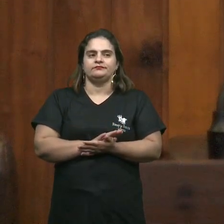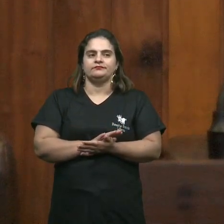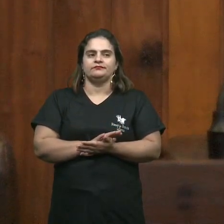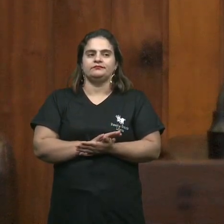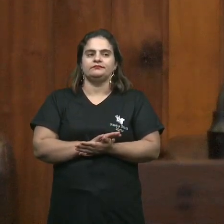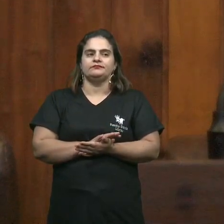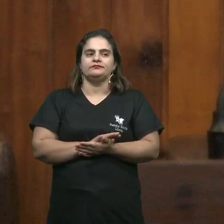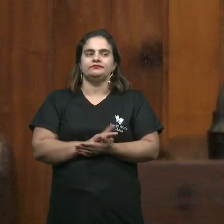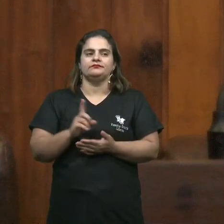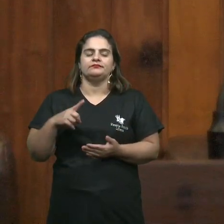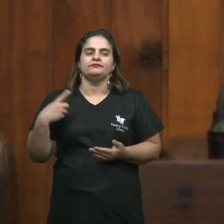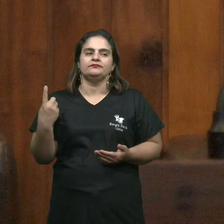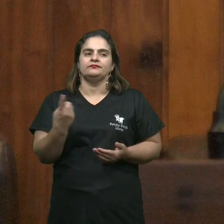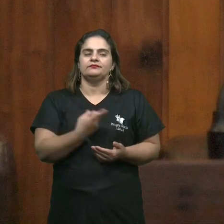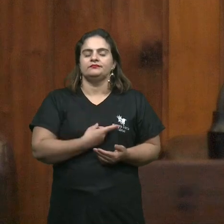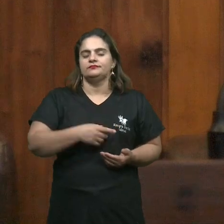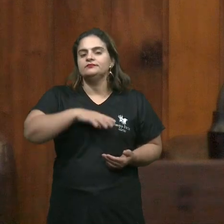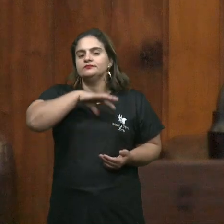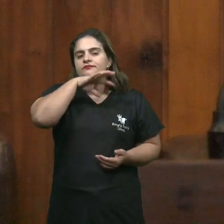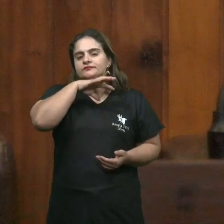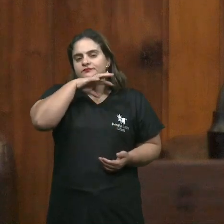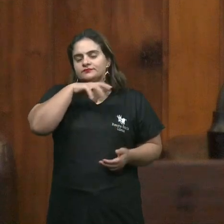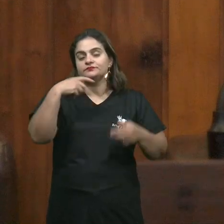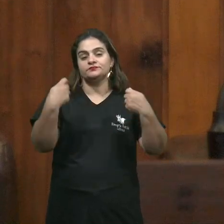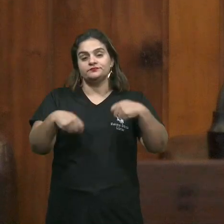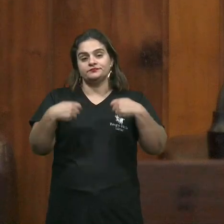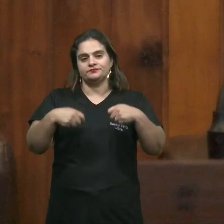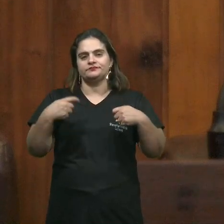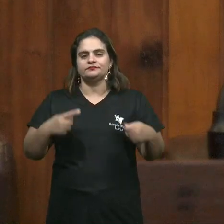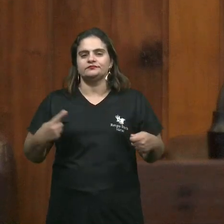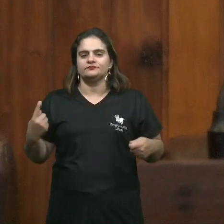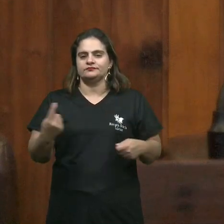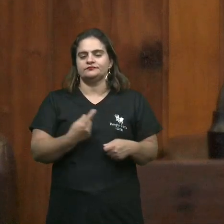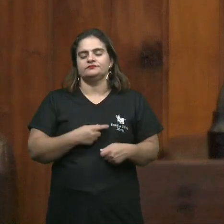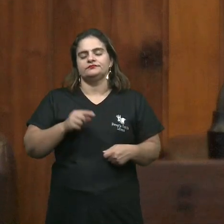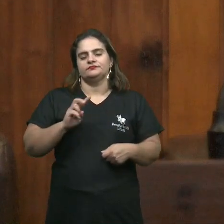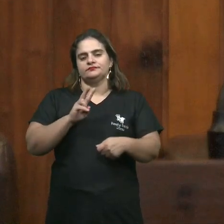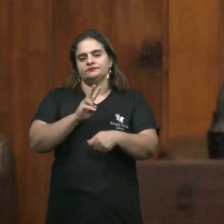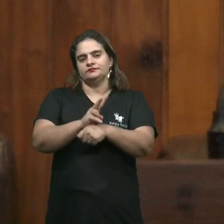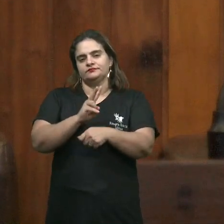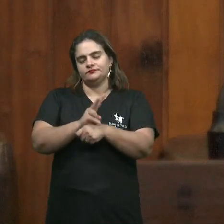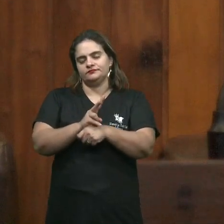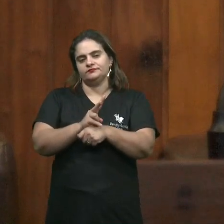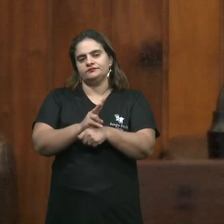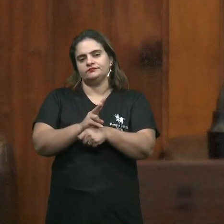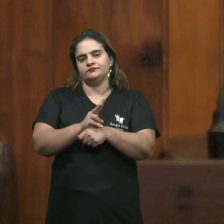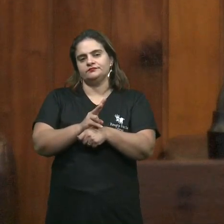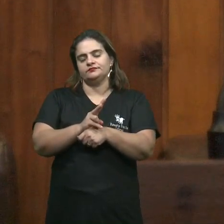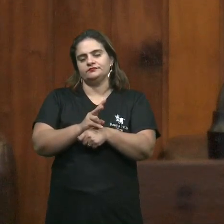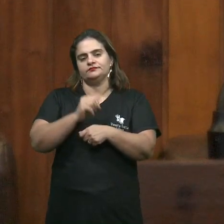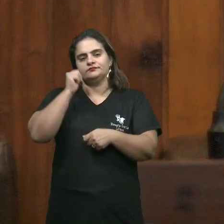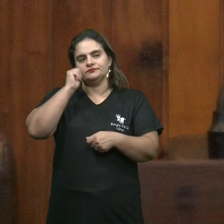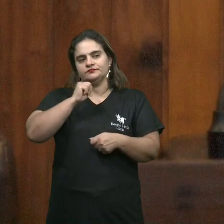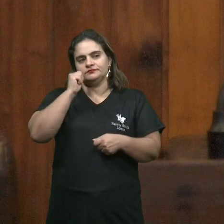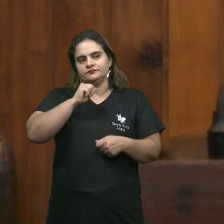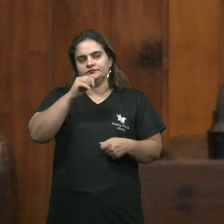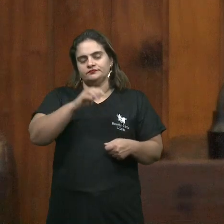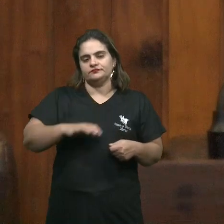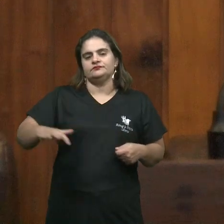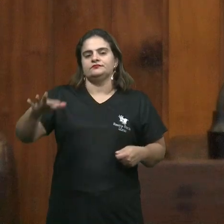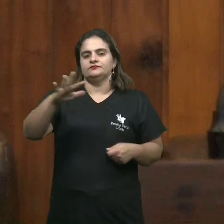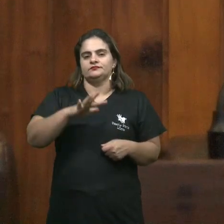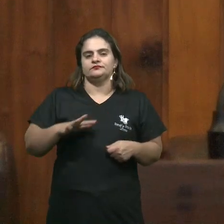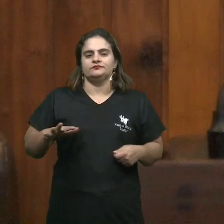concluir, presidente, os nossos animais são cuidados, protegidos por essas meninas aqui, que tanto